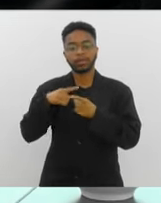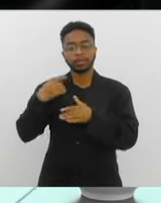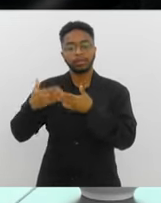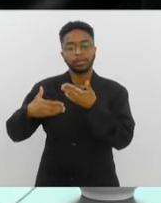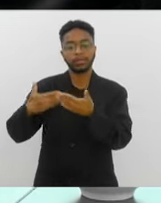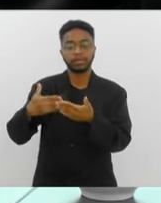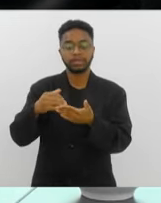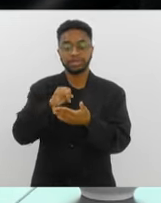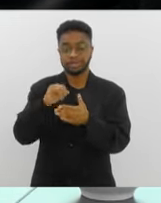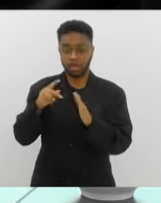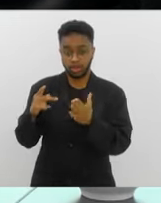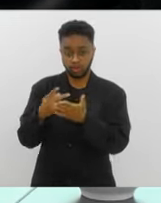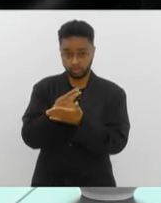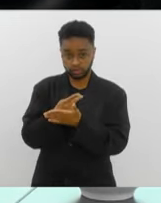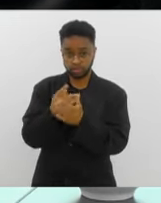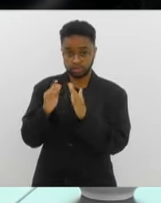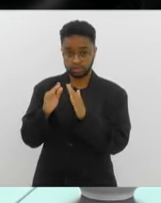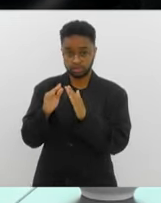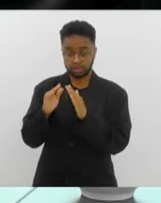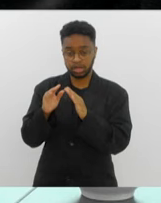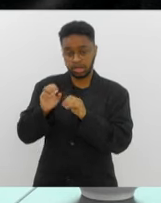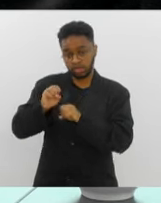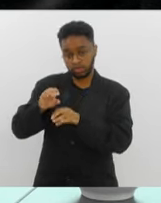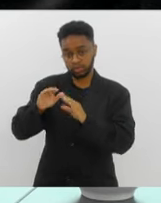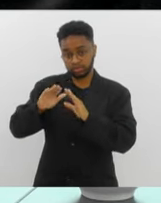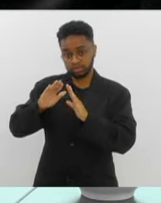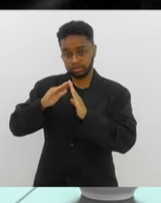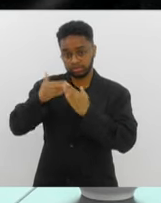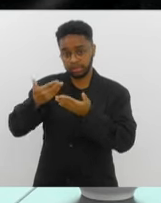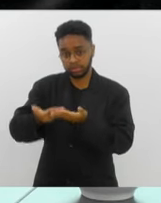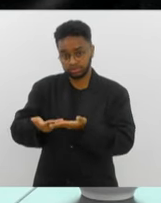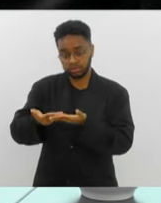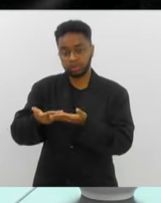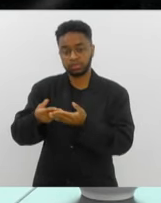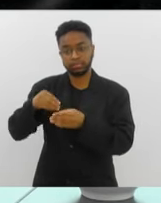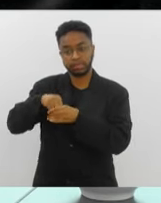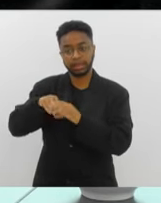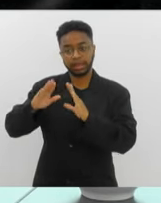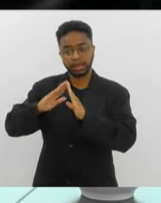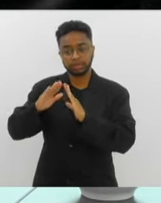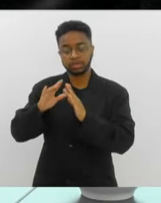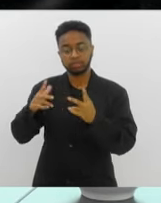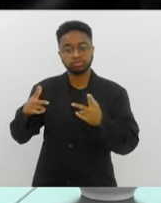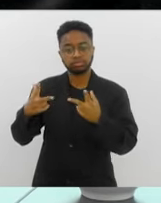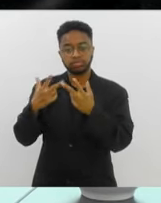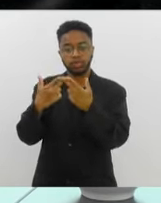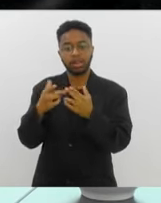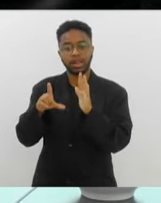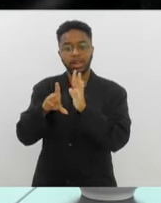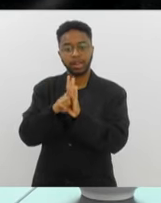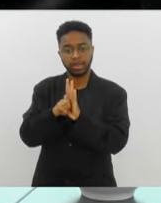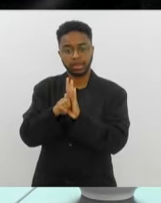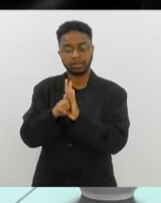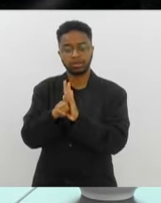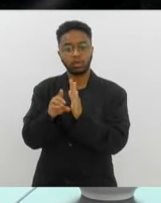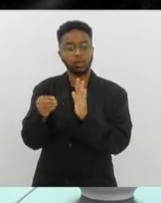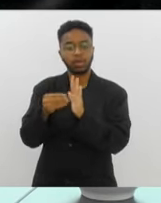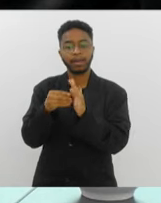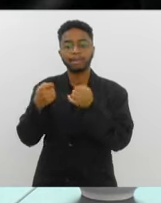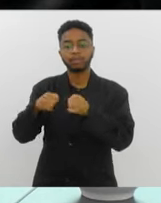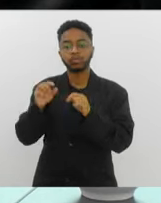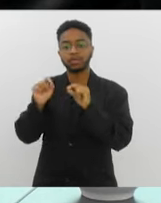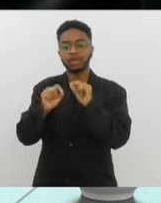ter o homeschooling garantindo aquilo que a Constituição Nacional prevê, que a legislação brasileira prevê de acesso à educação, você tem que